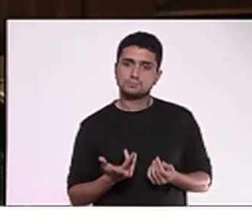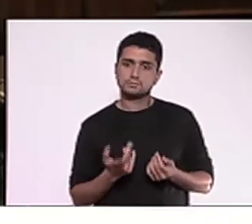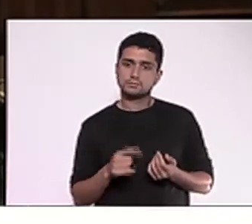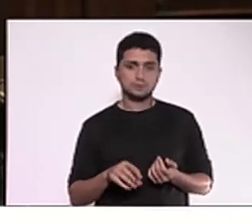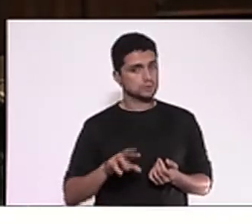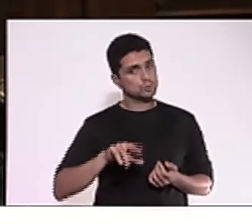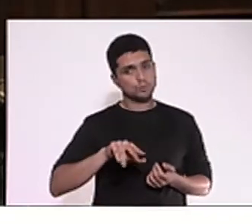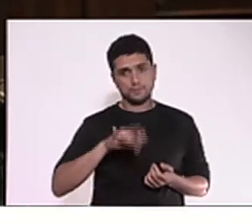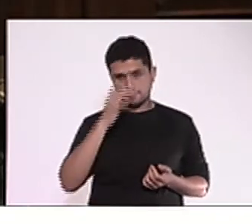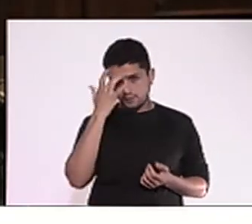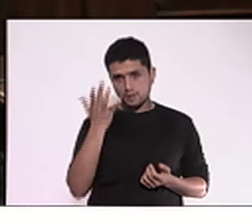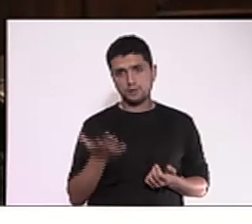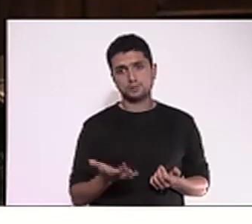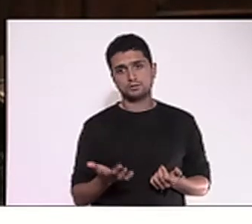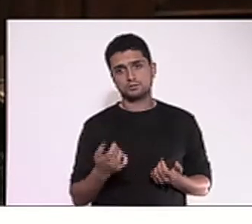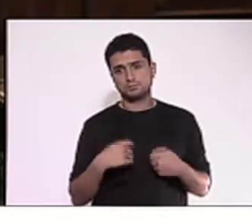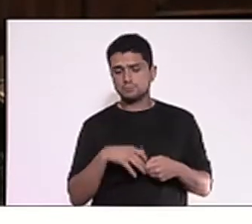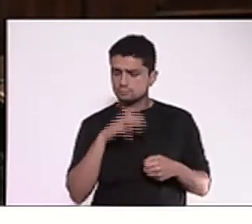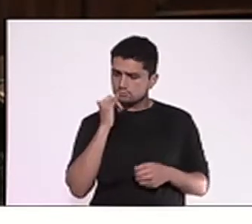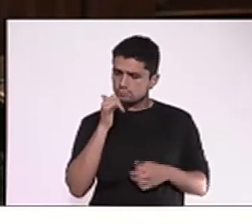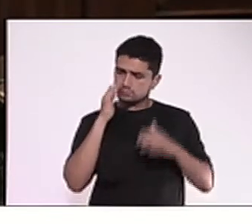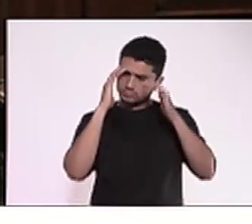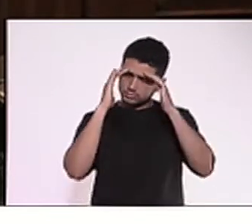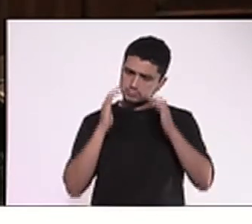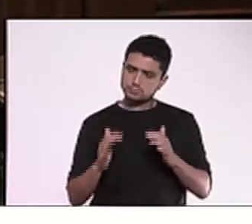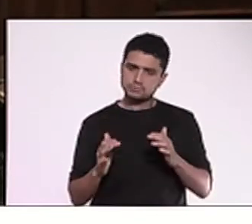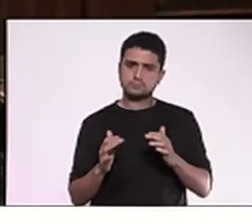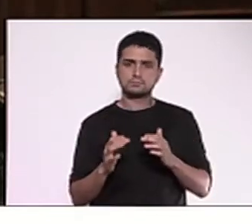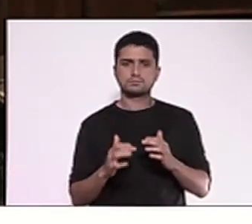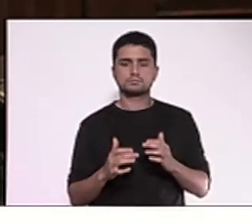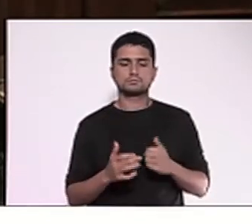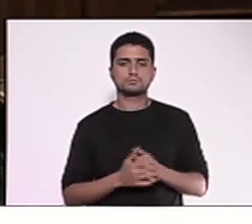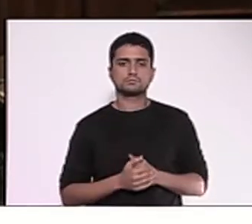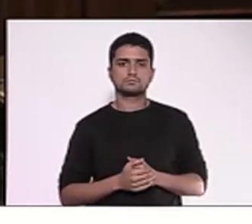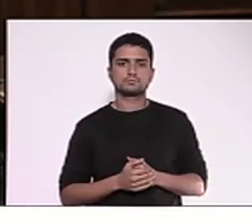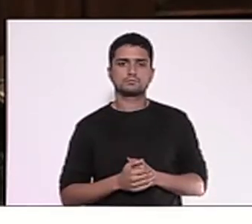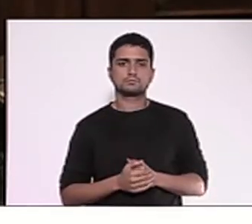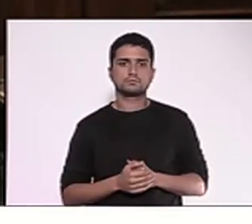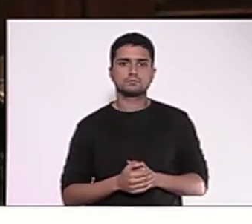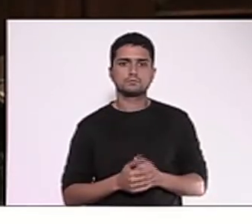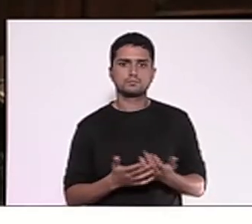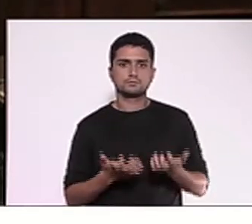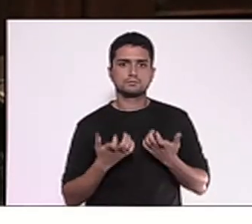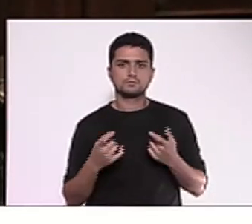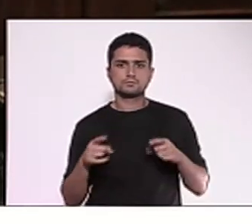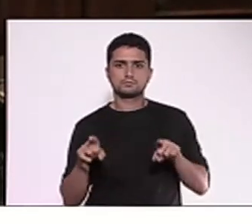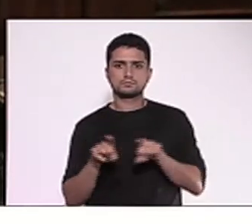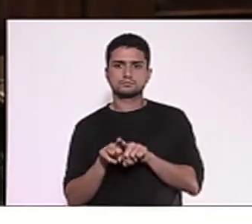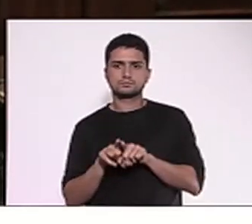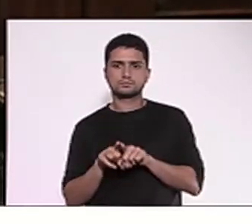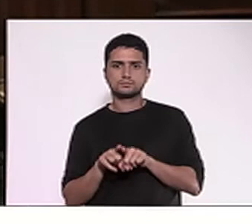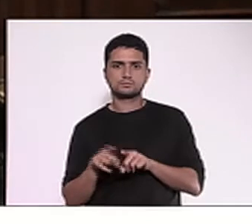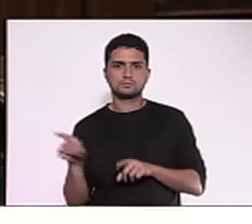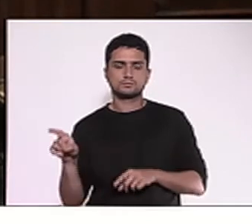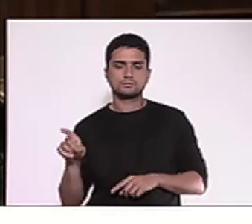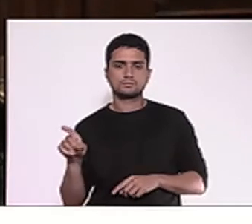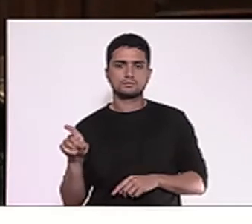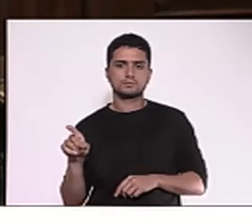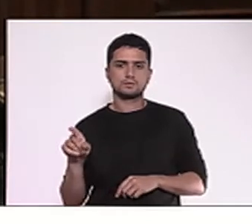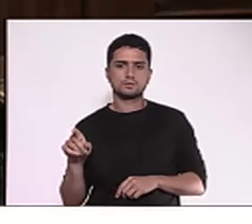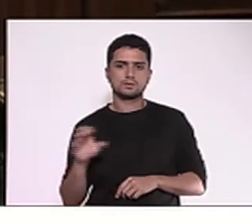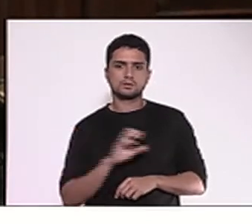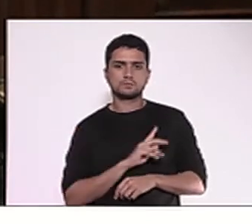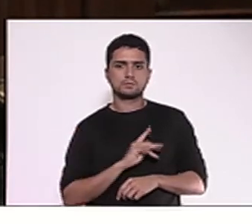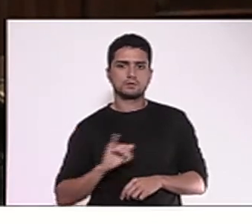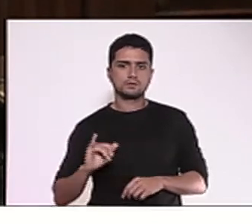me associar aos deputados que na Comissão de Orçamento foram derrotados, que defenderam a